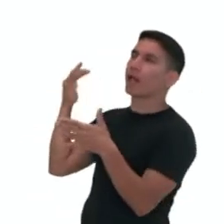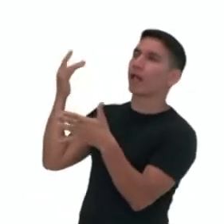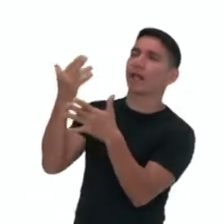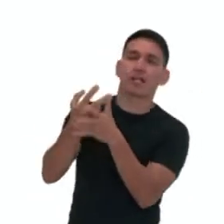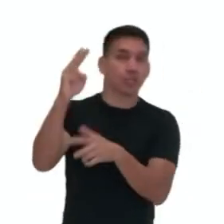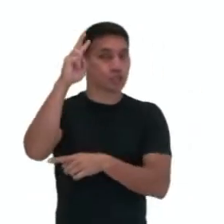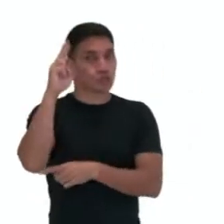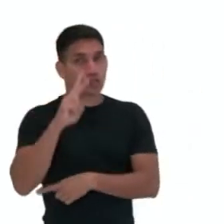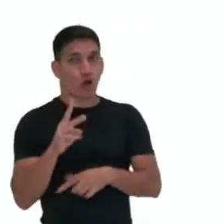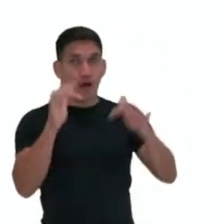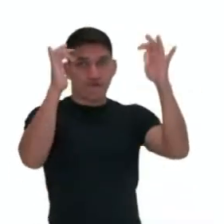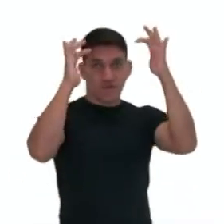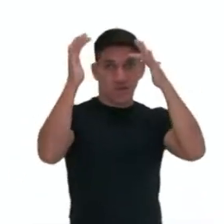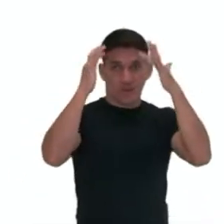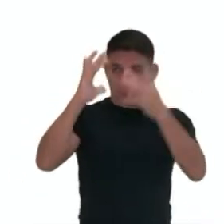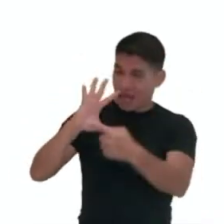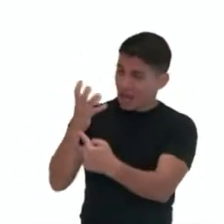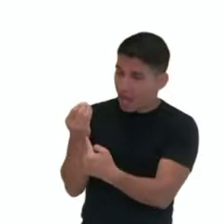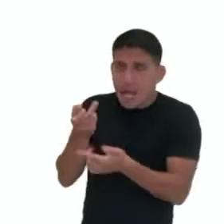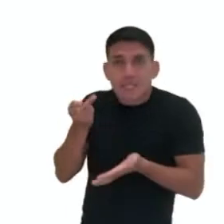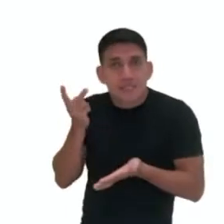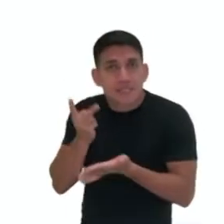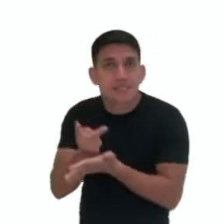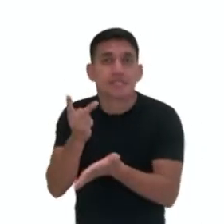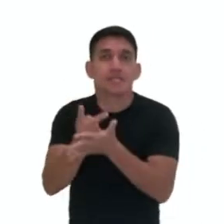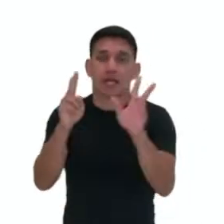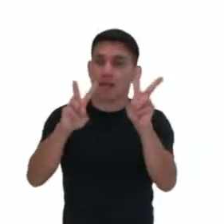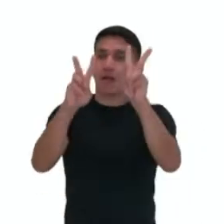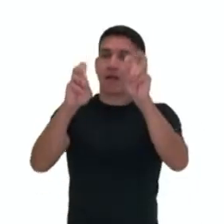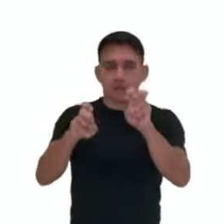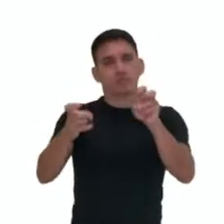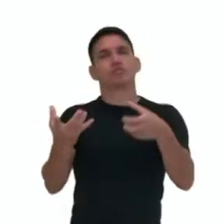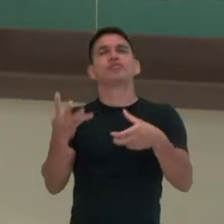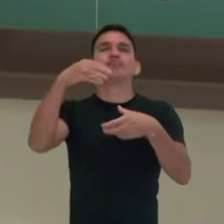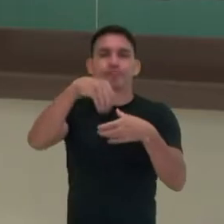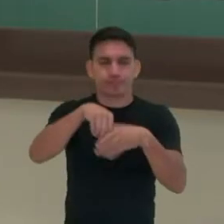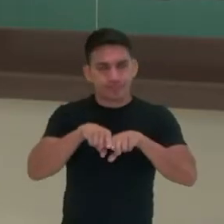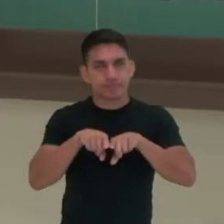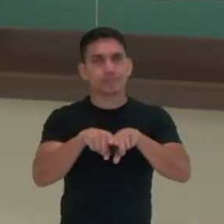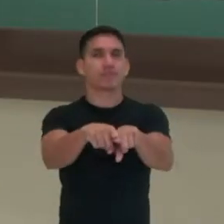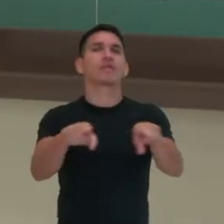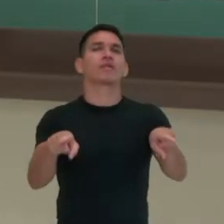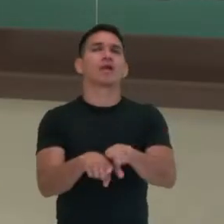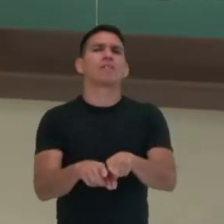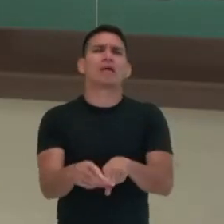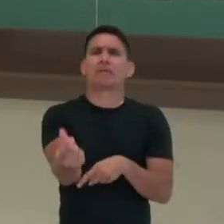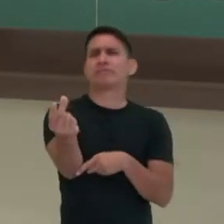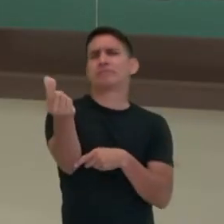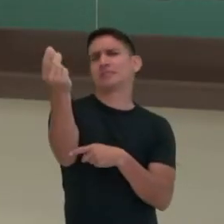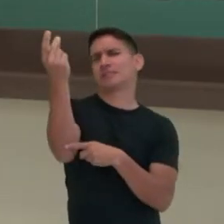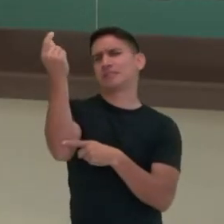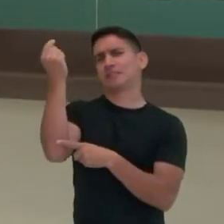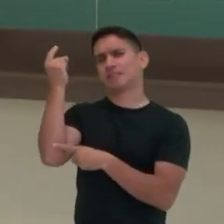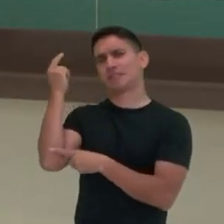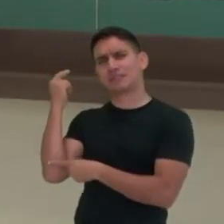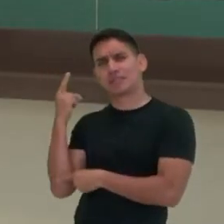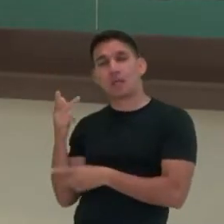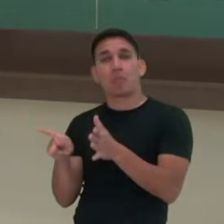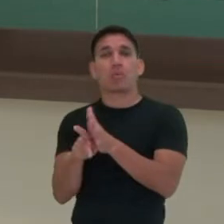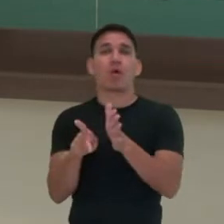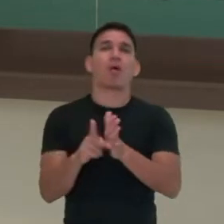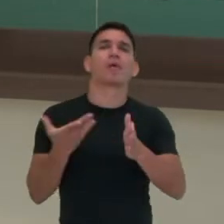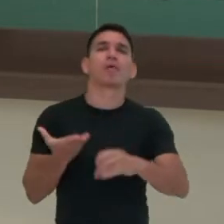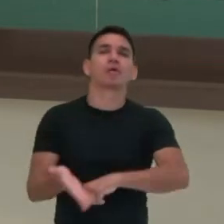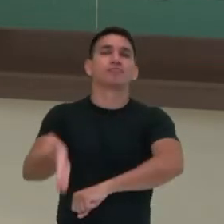filosofia, a arte sempre foi um tema recorrente. Isso desde a antiguidade clássica.